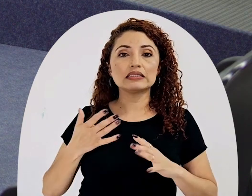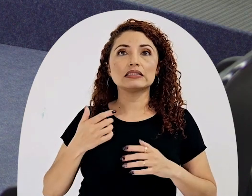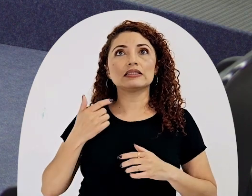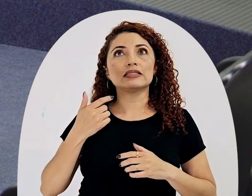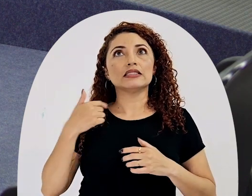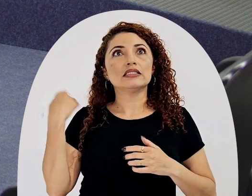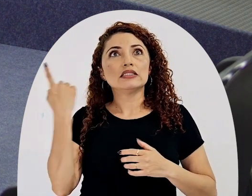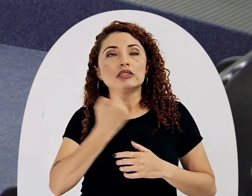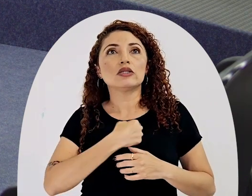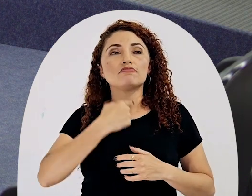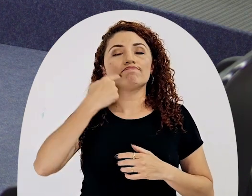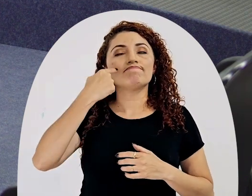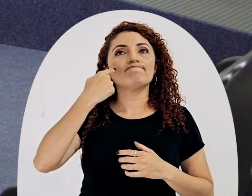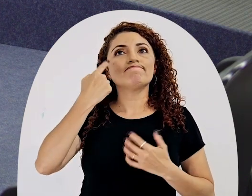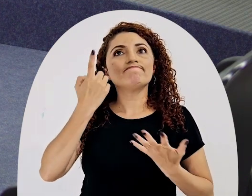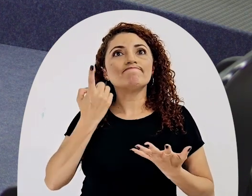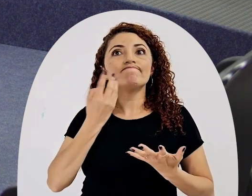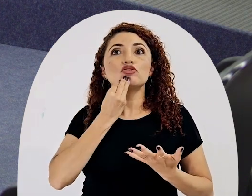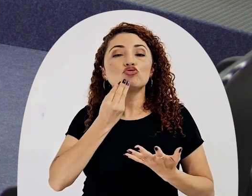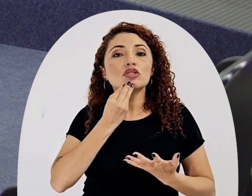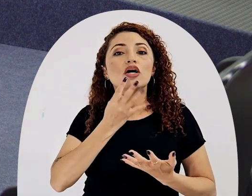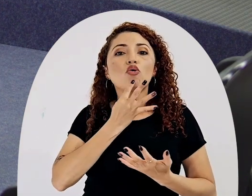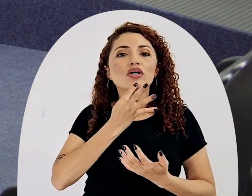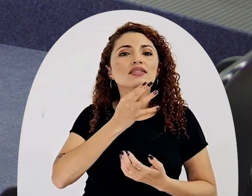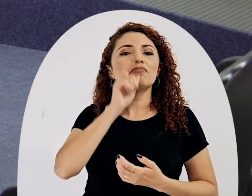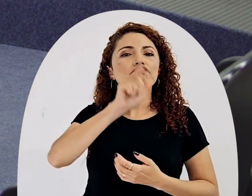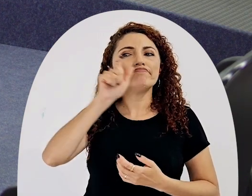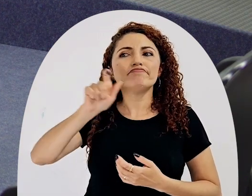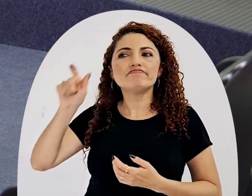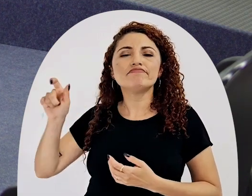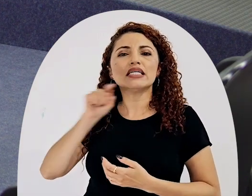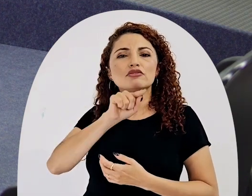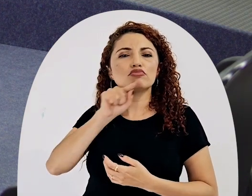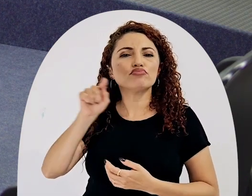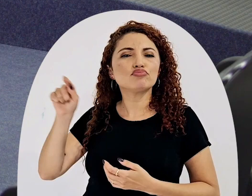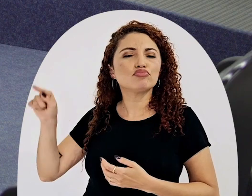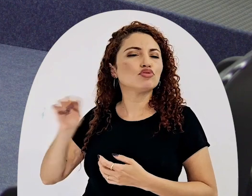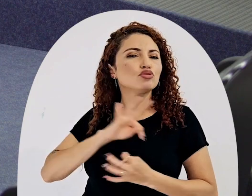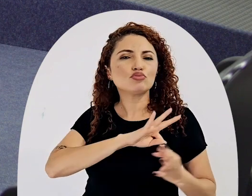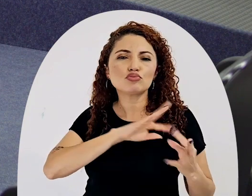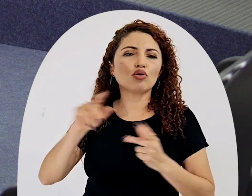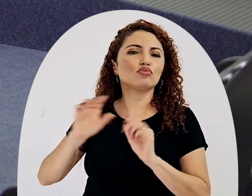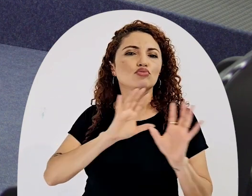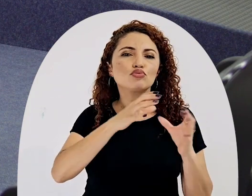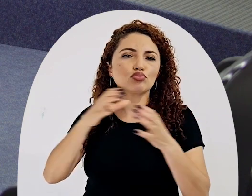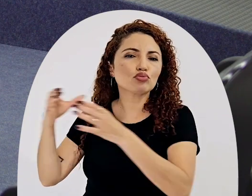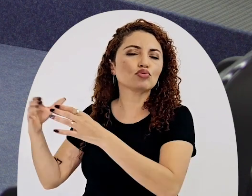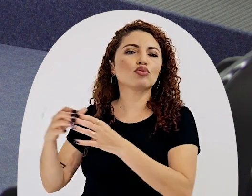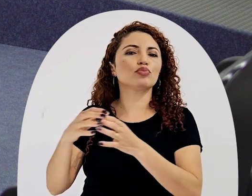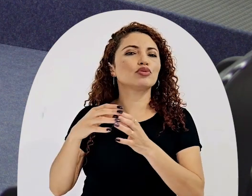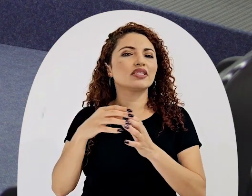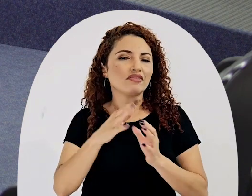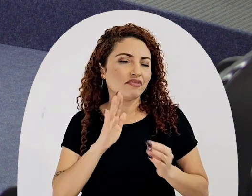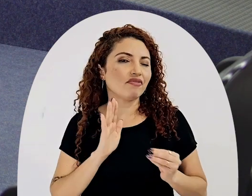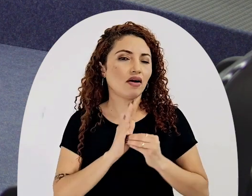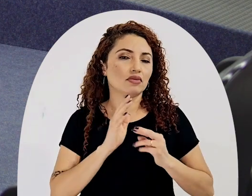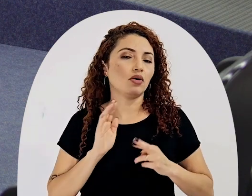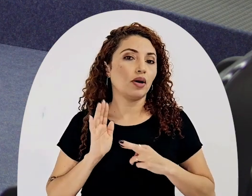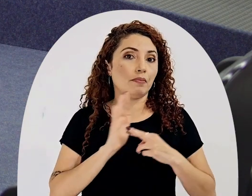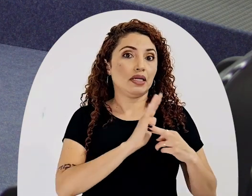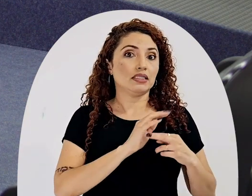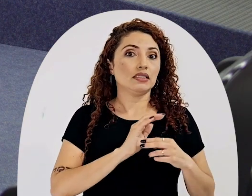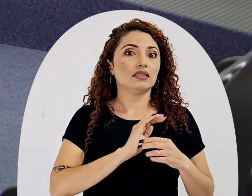ter muita gente bacana de todos os grupos subrepresentados que trazem essas informações dentro, né, das